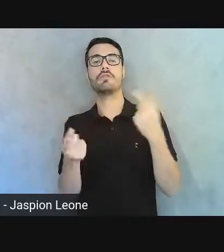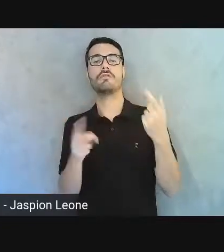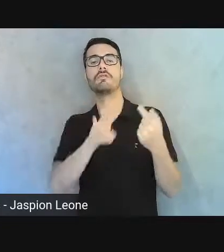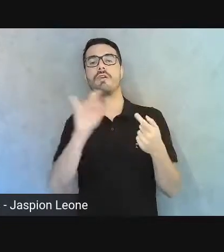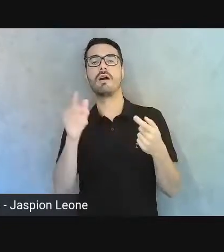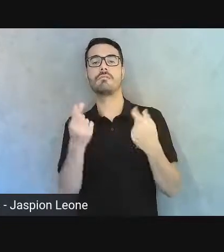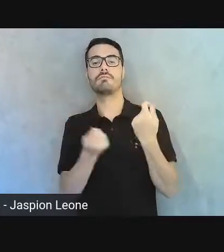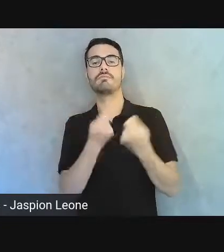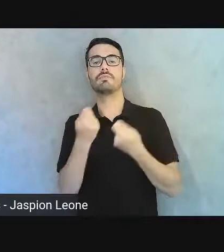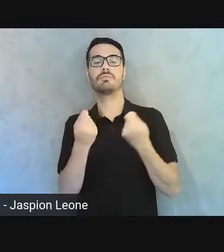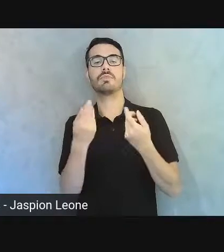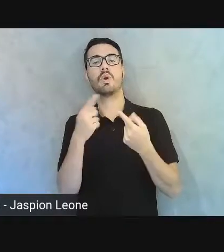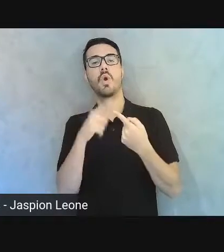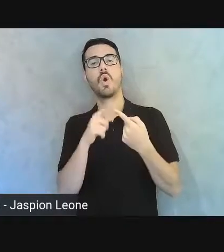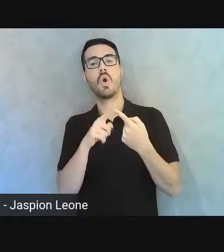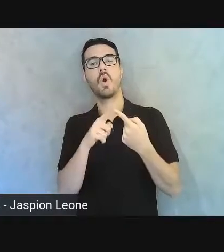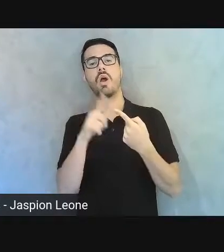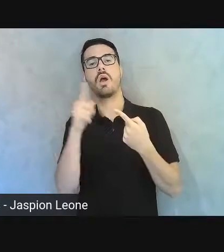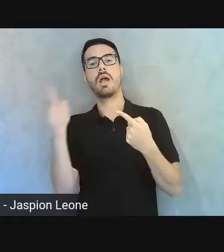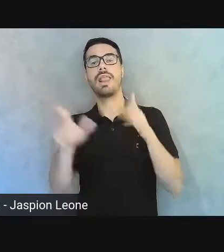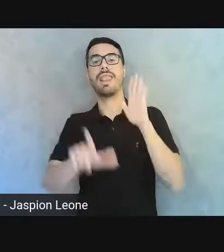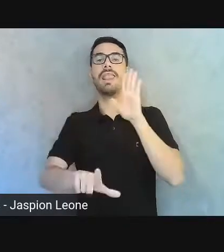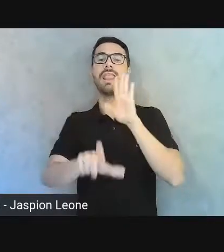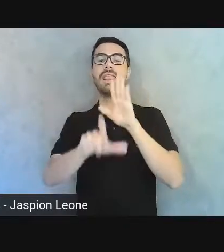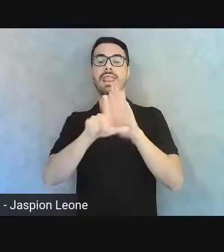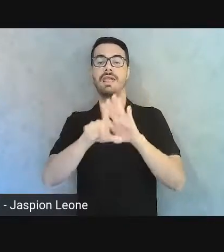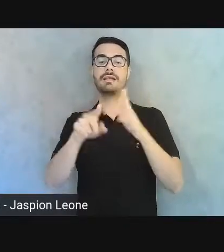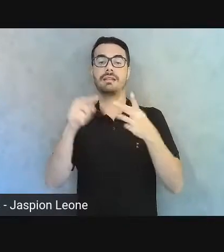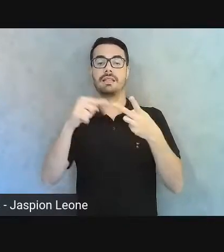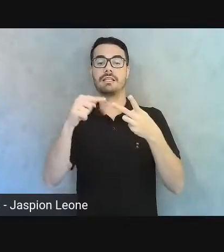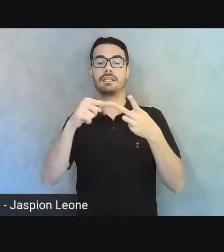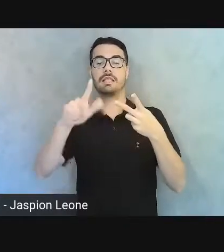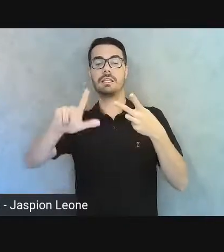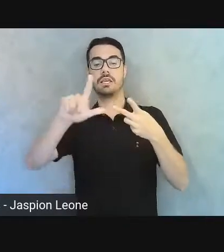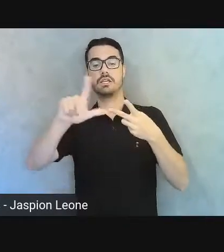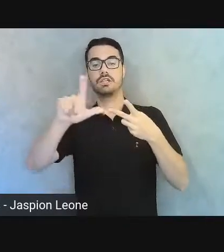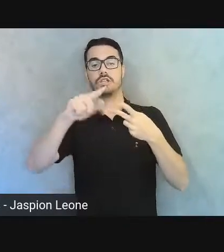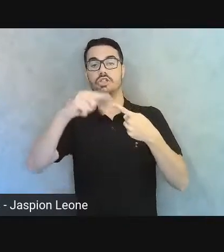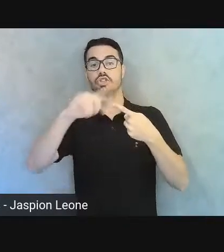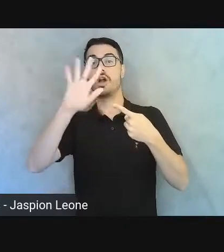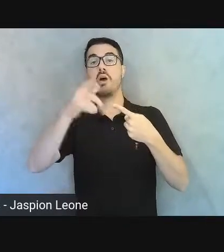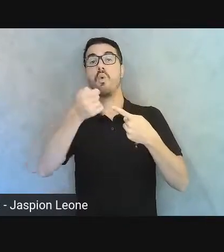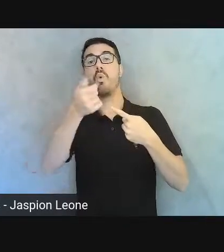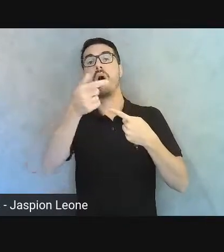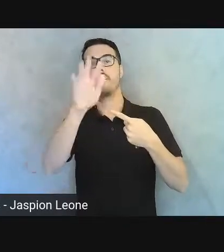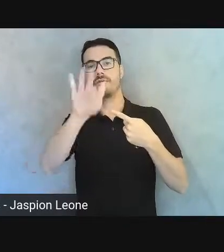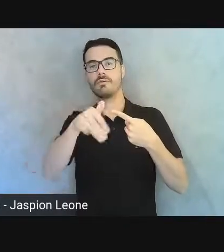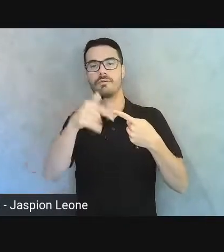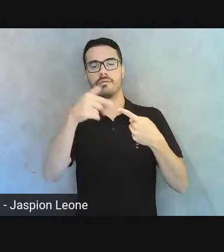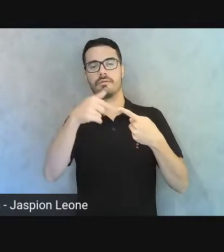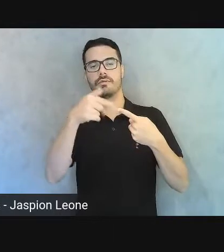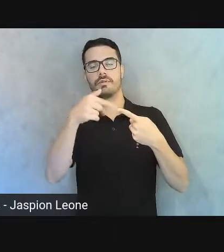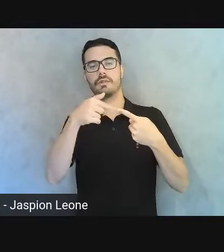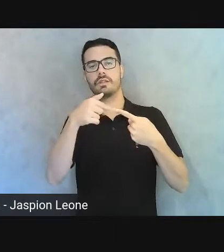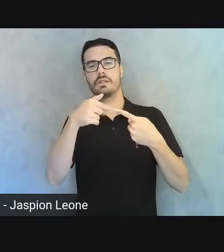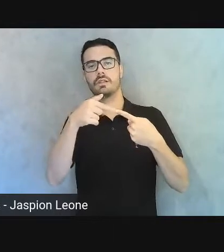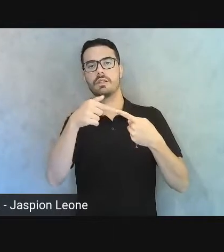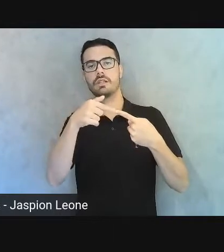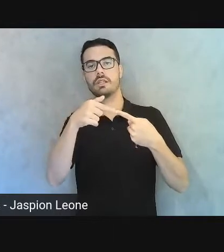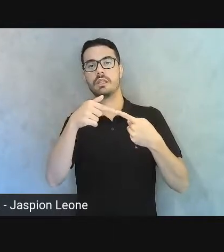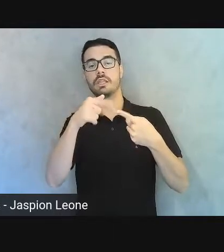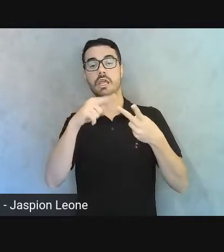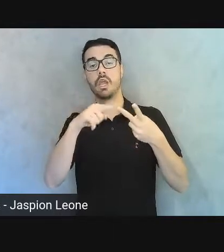ano para apreciação legislativa, já com essa linguagem finalística. Então, o